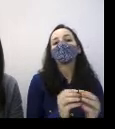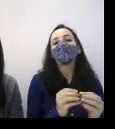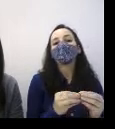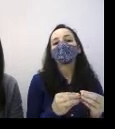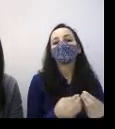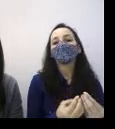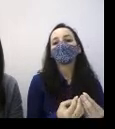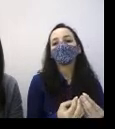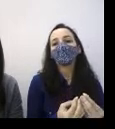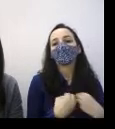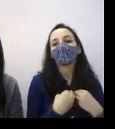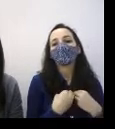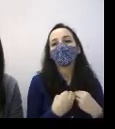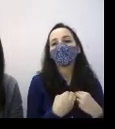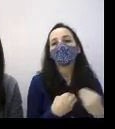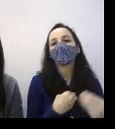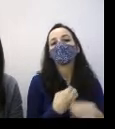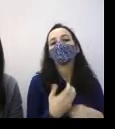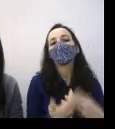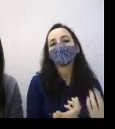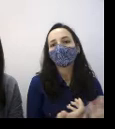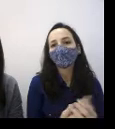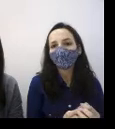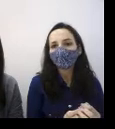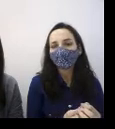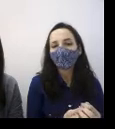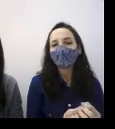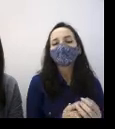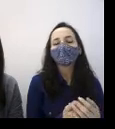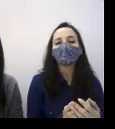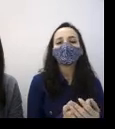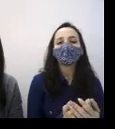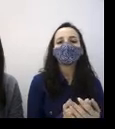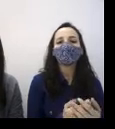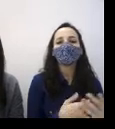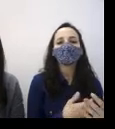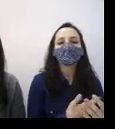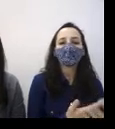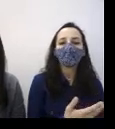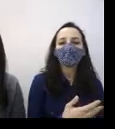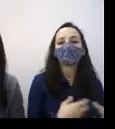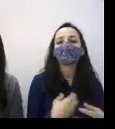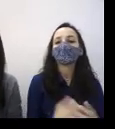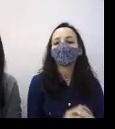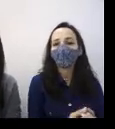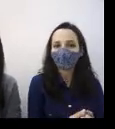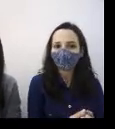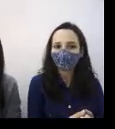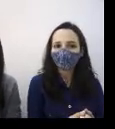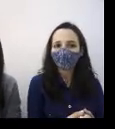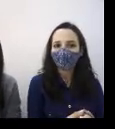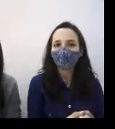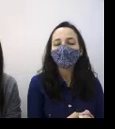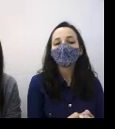vamos achando um espaço interno para colocar essa dor, né? Substituindo aí a dor da perda por uma